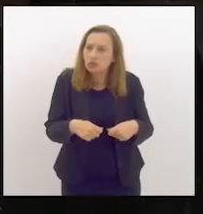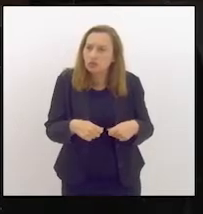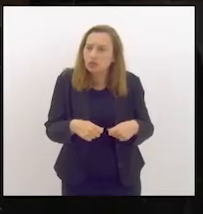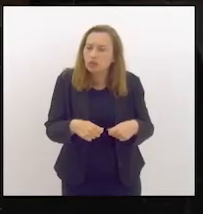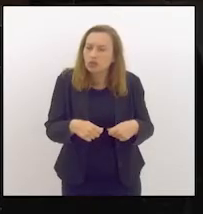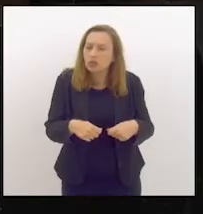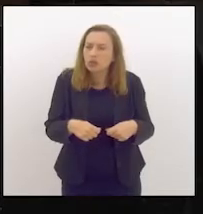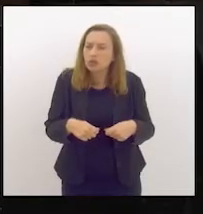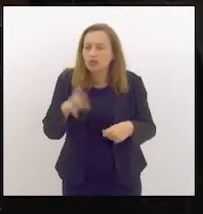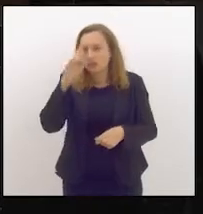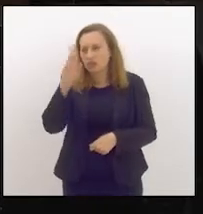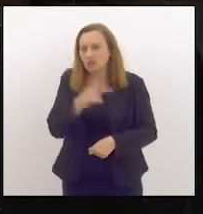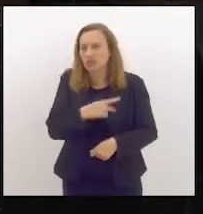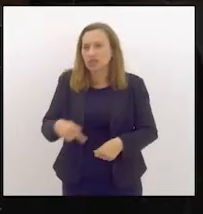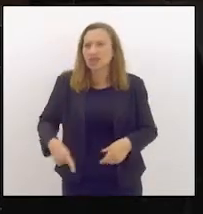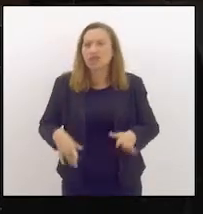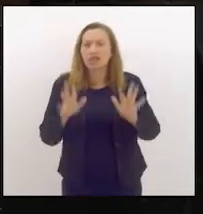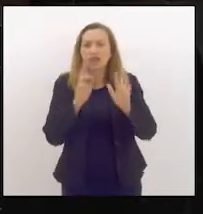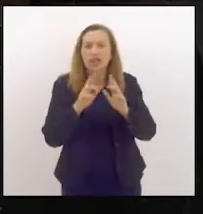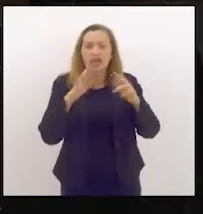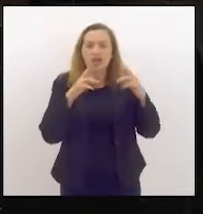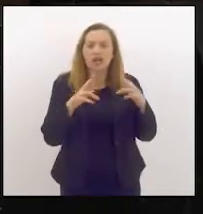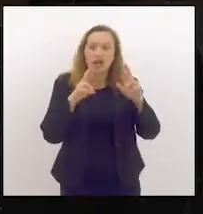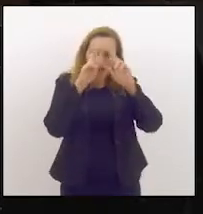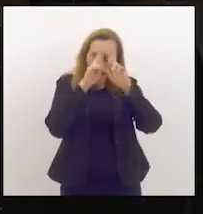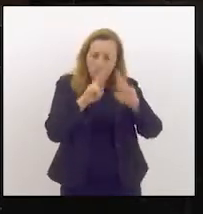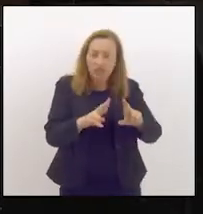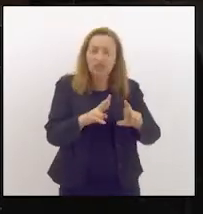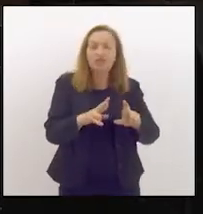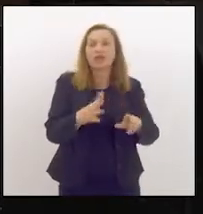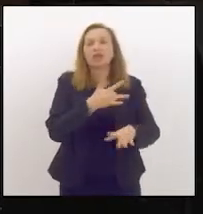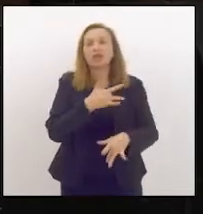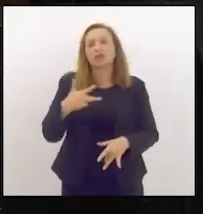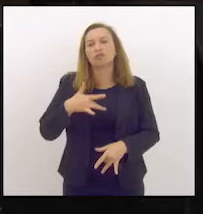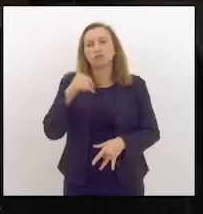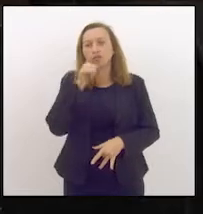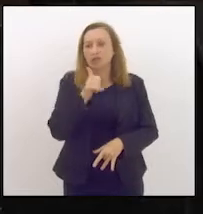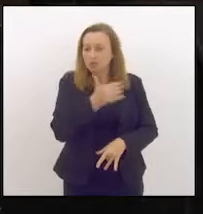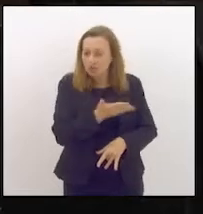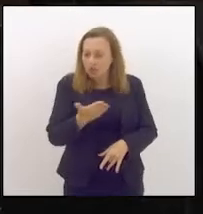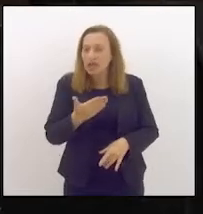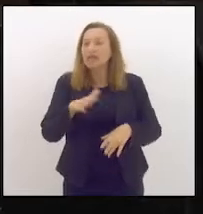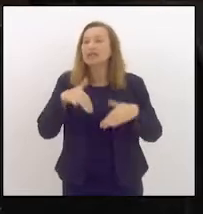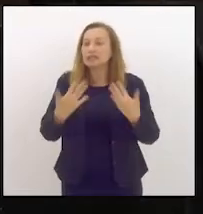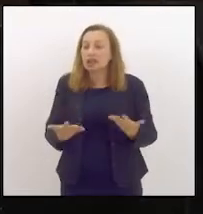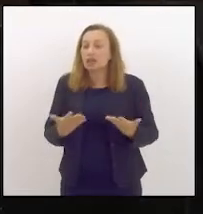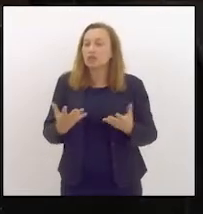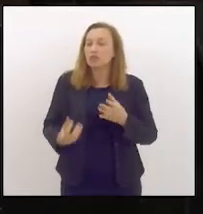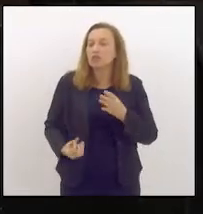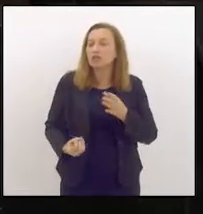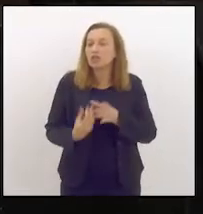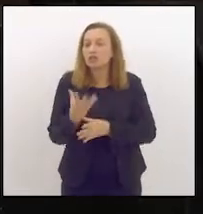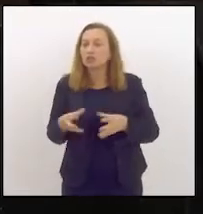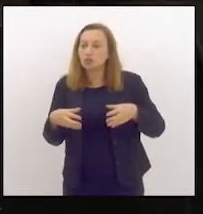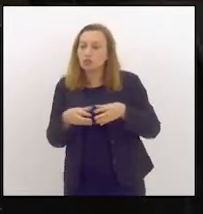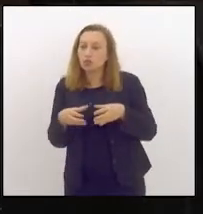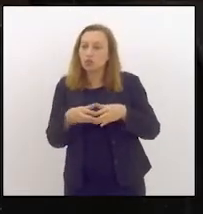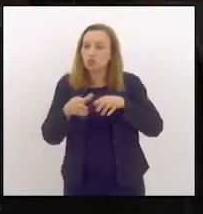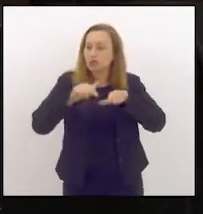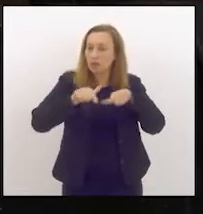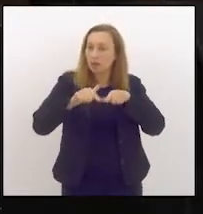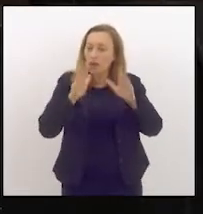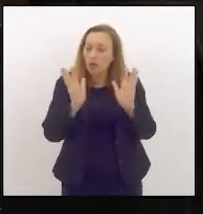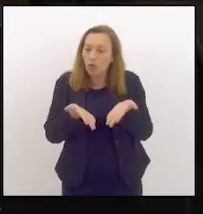nenhuma senhor presidente é respeitar a saúde dessas mulheres então fizemos um grupo de trabalho